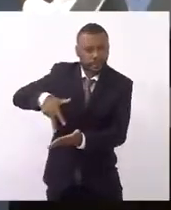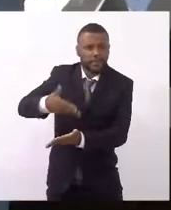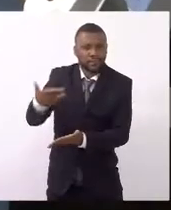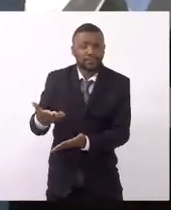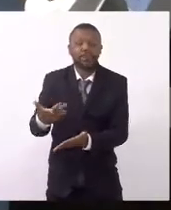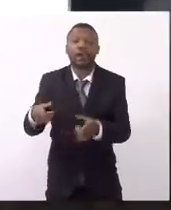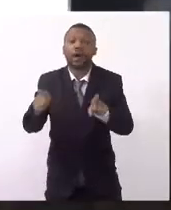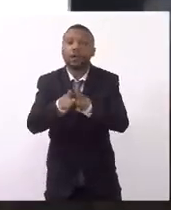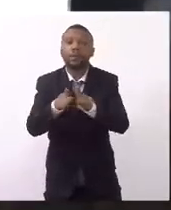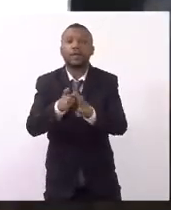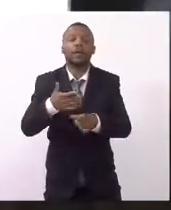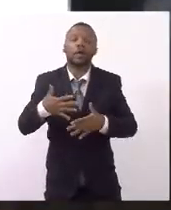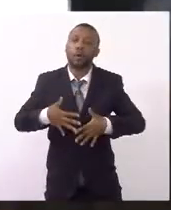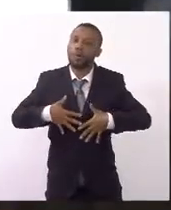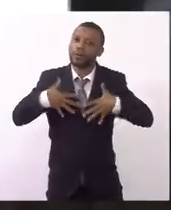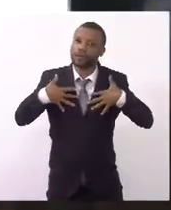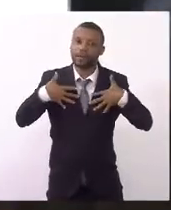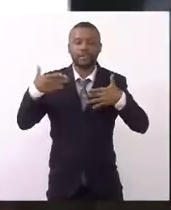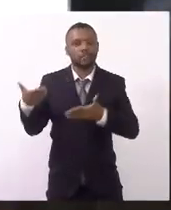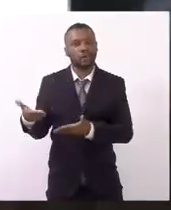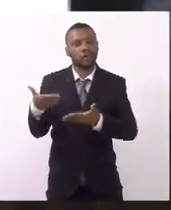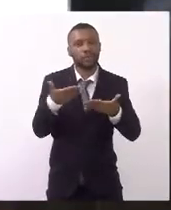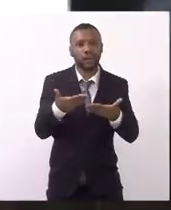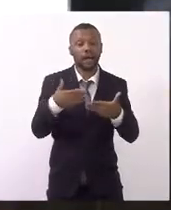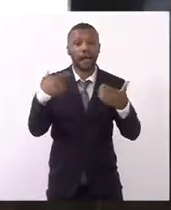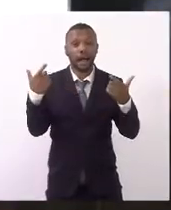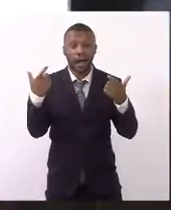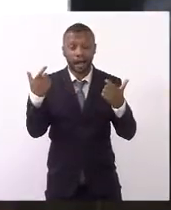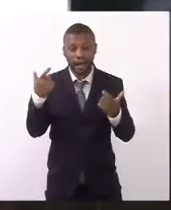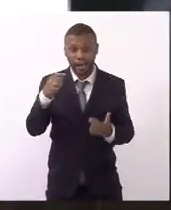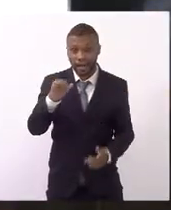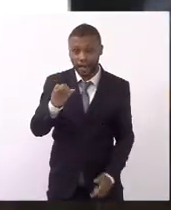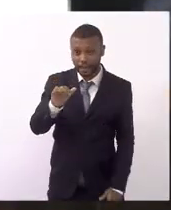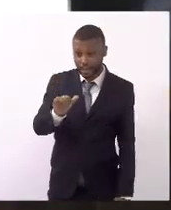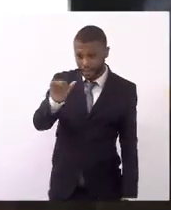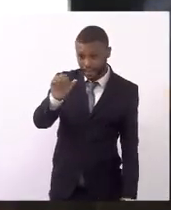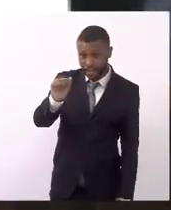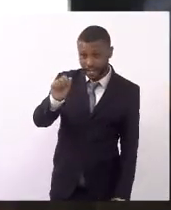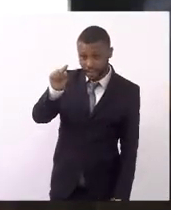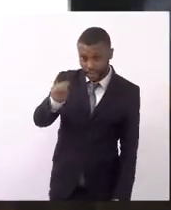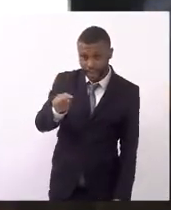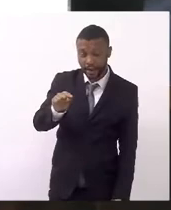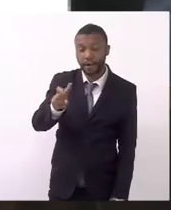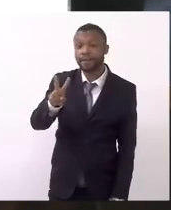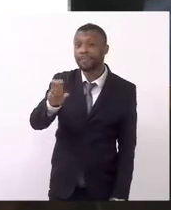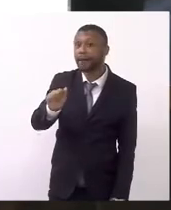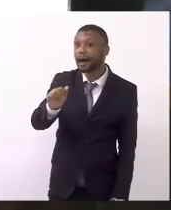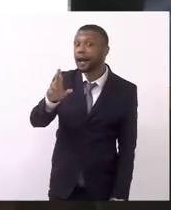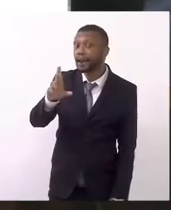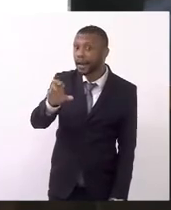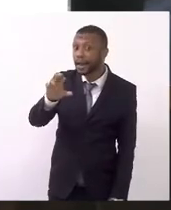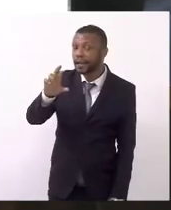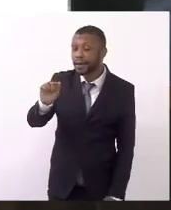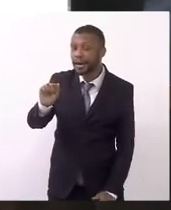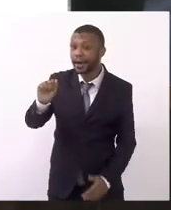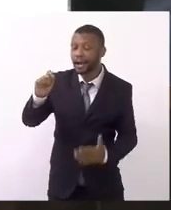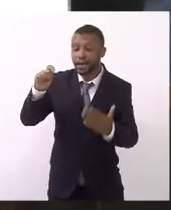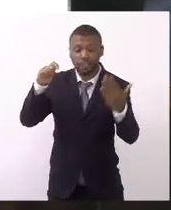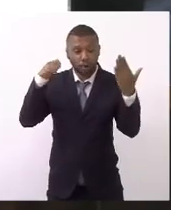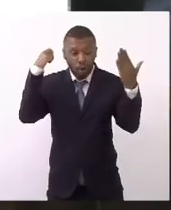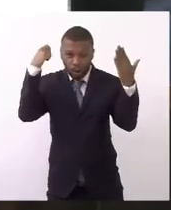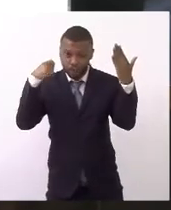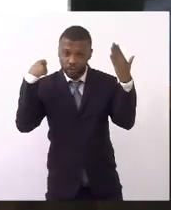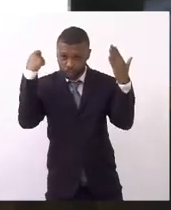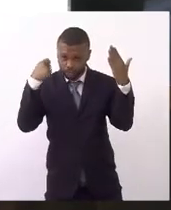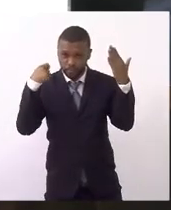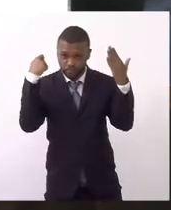gostaria de convidar a E a Valéria neste momento e a Valéria de Oxum eu